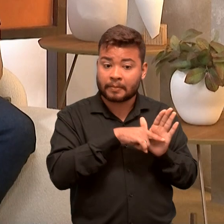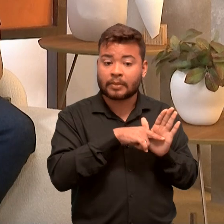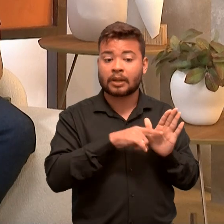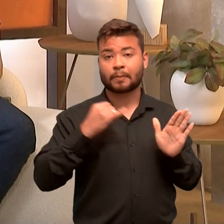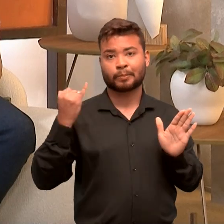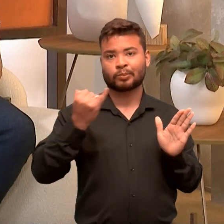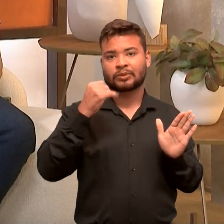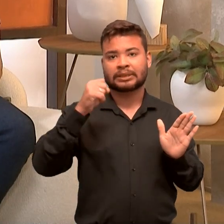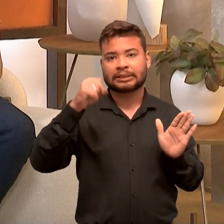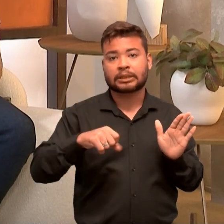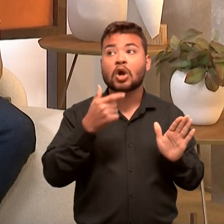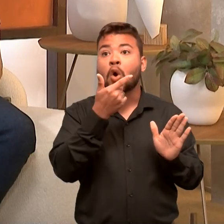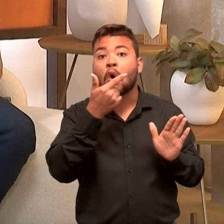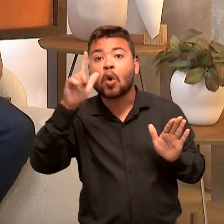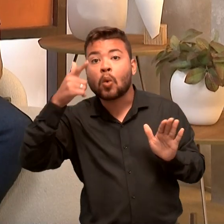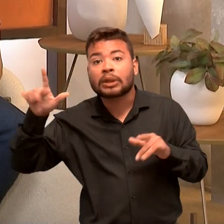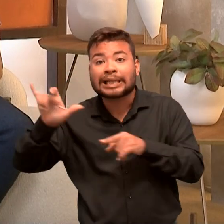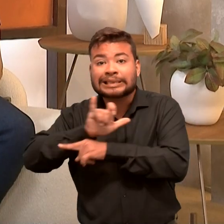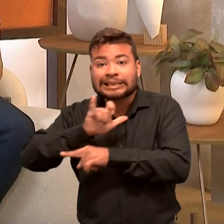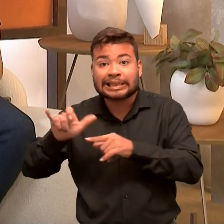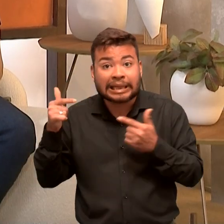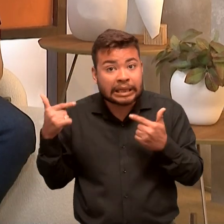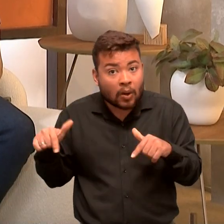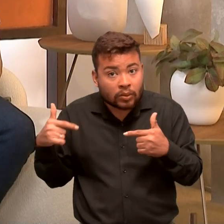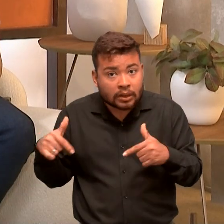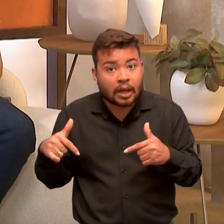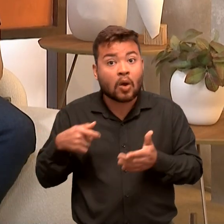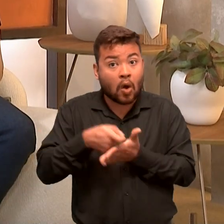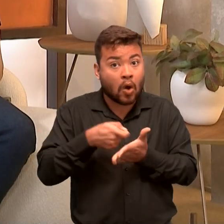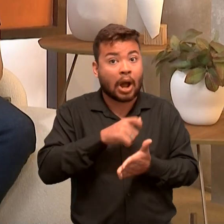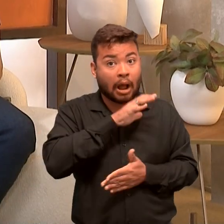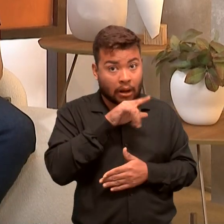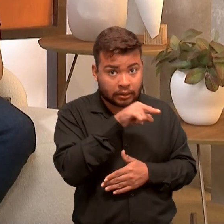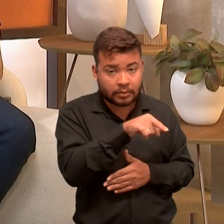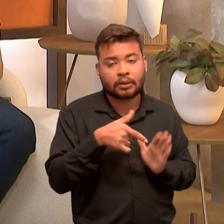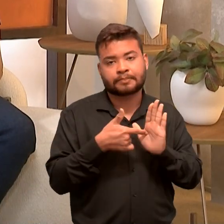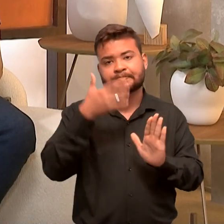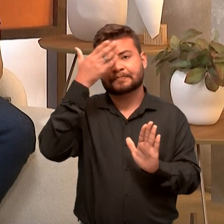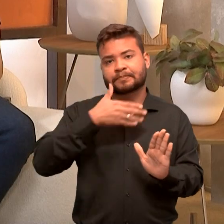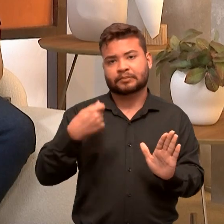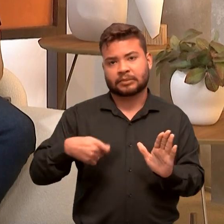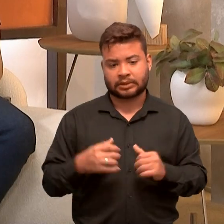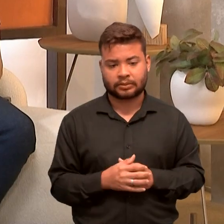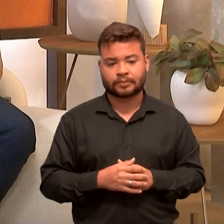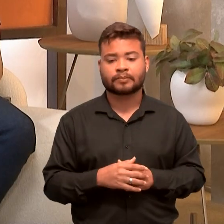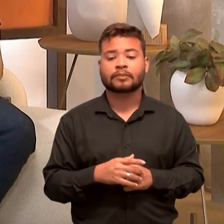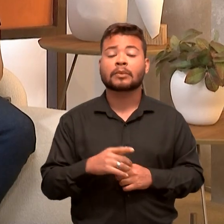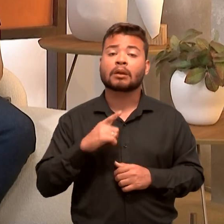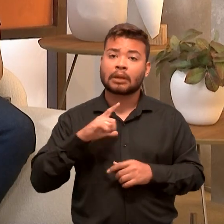e que não tem métodos alternativos para fazer aquela pesquisa. Então, e já existem métodos alternativos para a pesquisa em